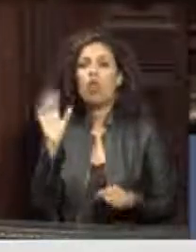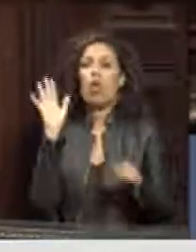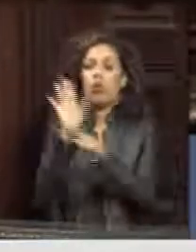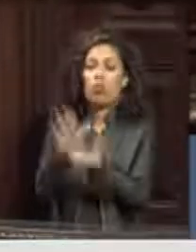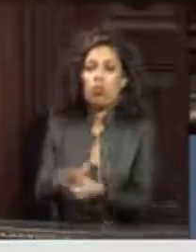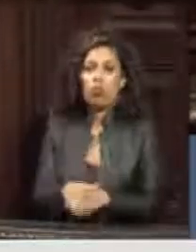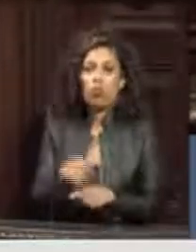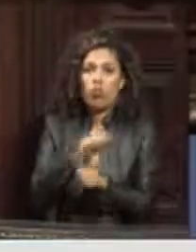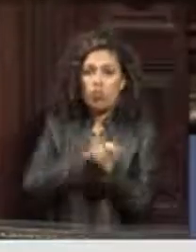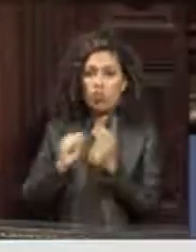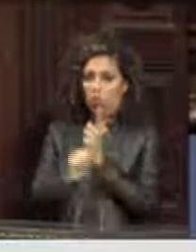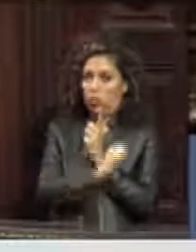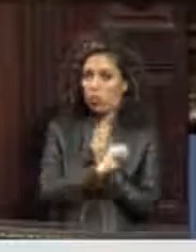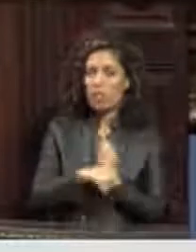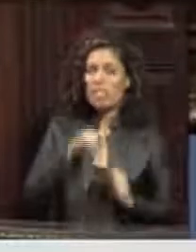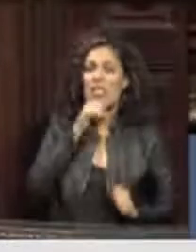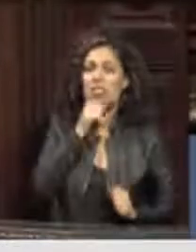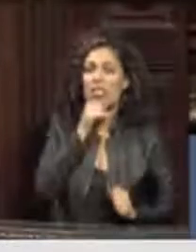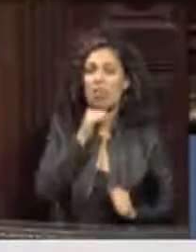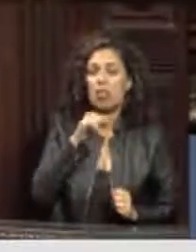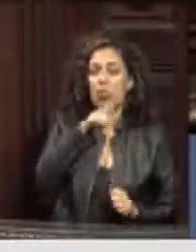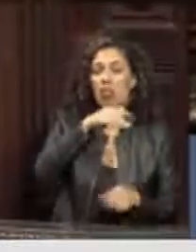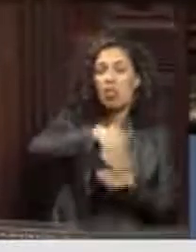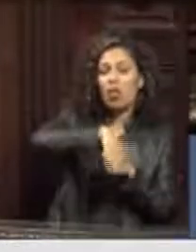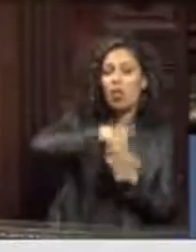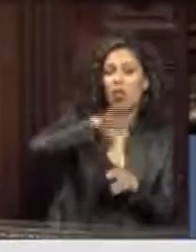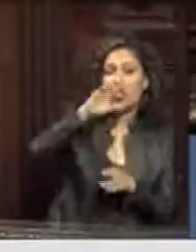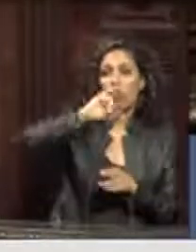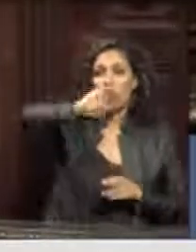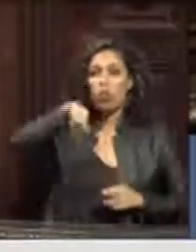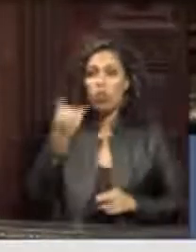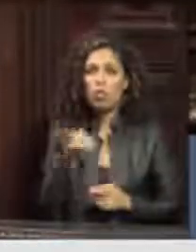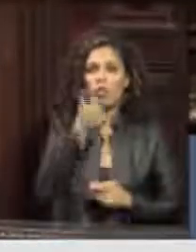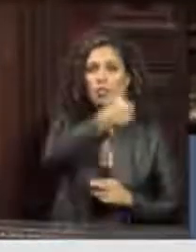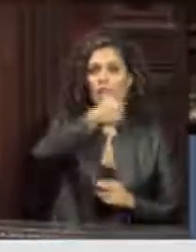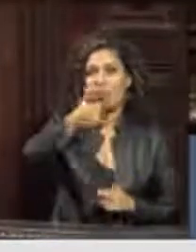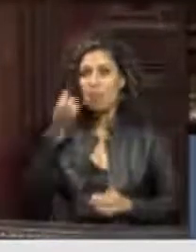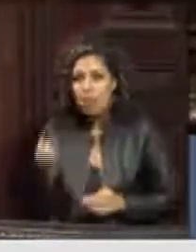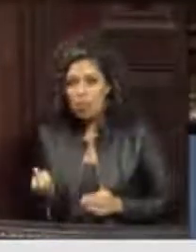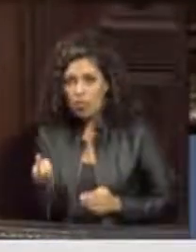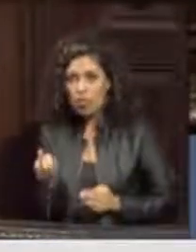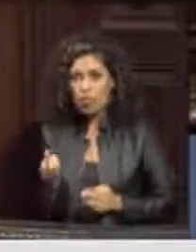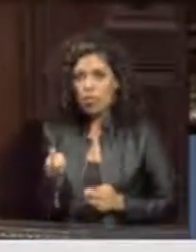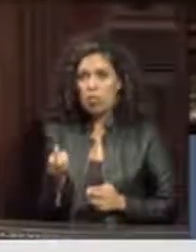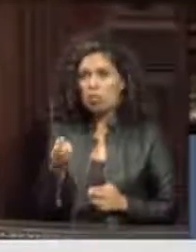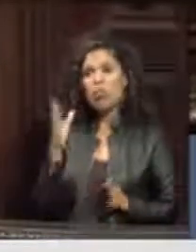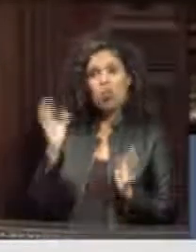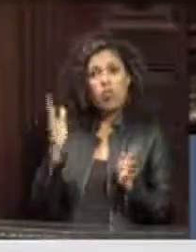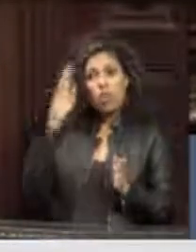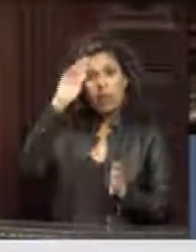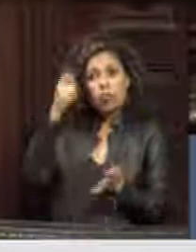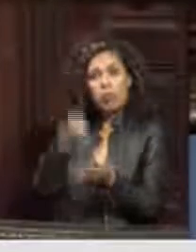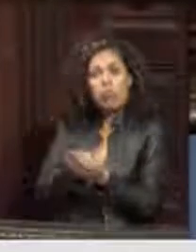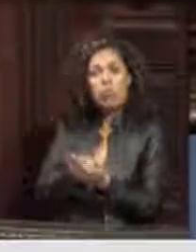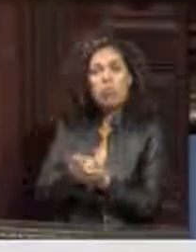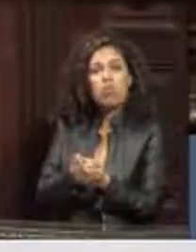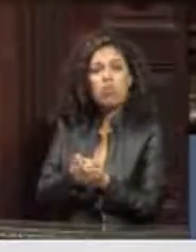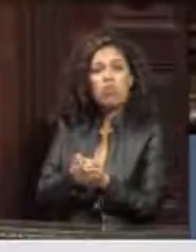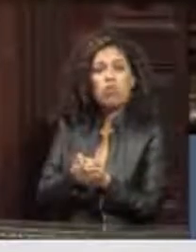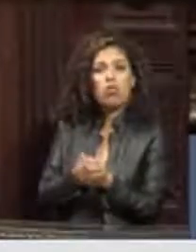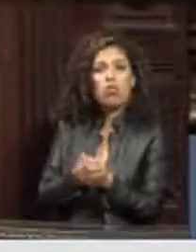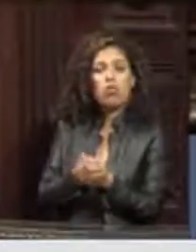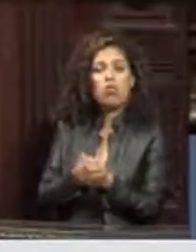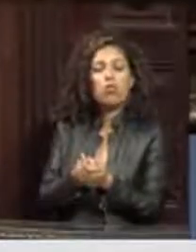com a RJ-116, Itaboraí, Cordeiro, Macuco, Nova Friburgo e assim por diante, onde você paga pedágio para ir e